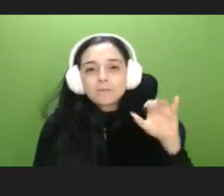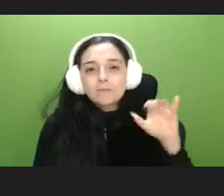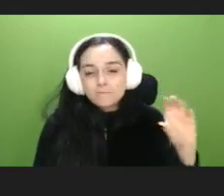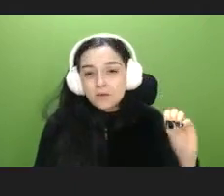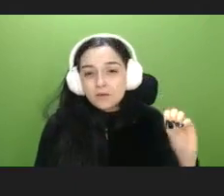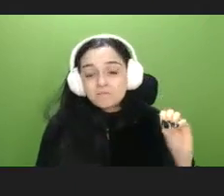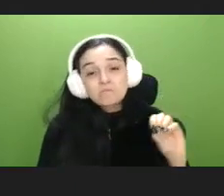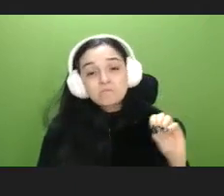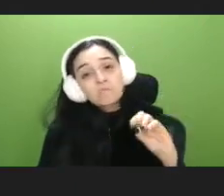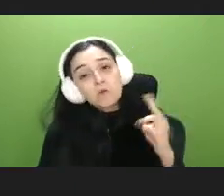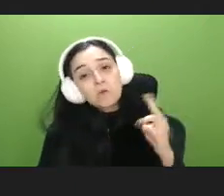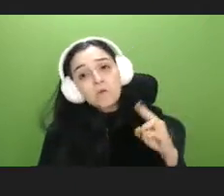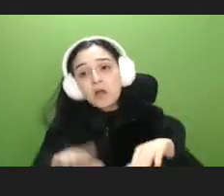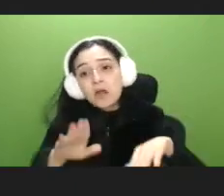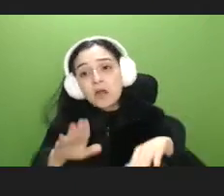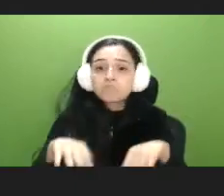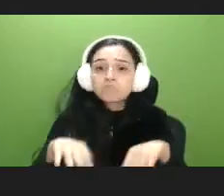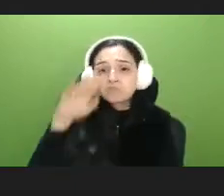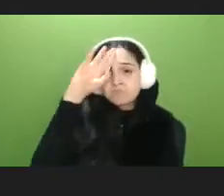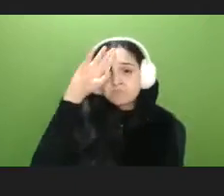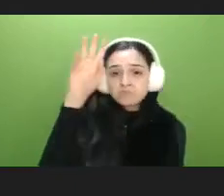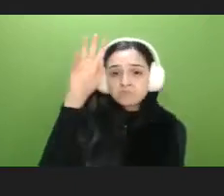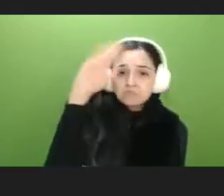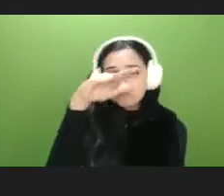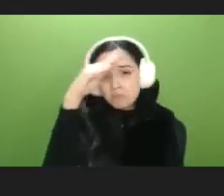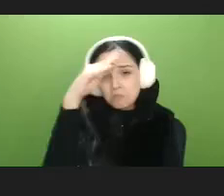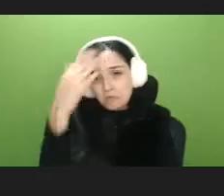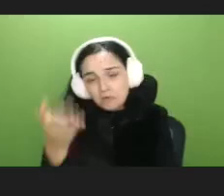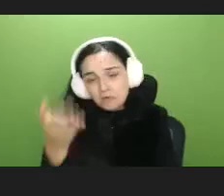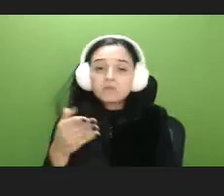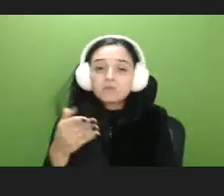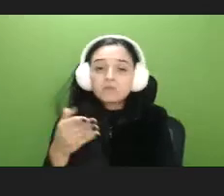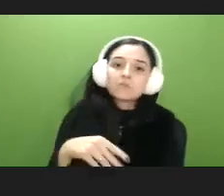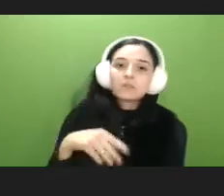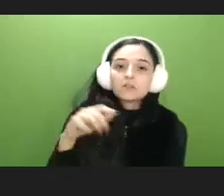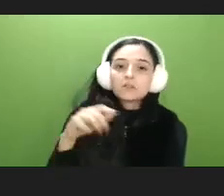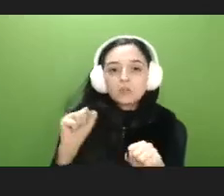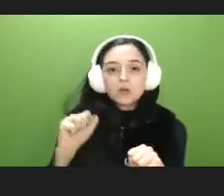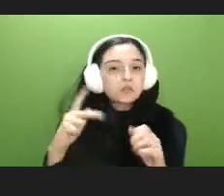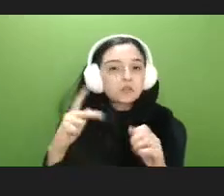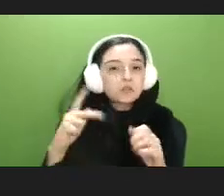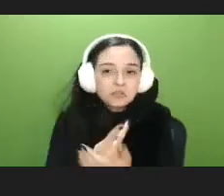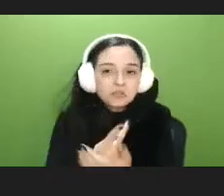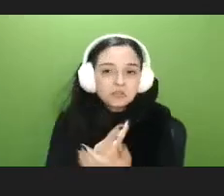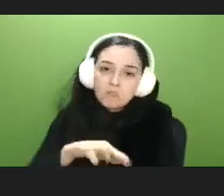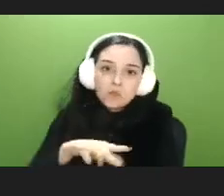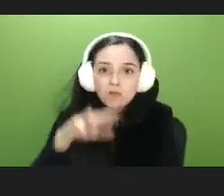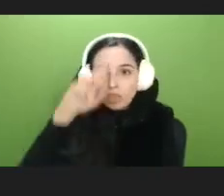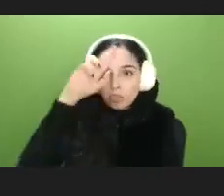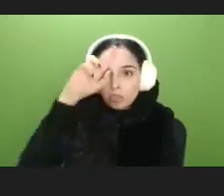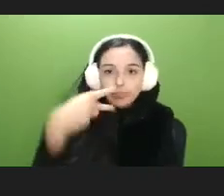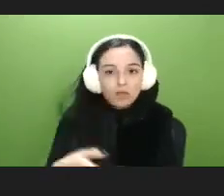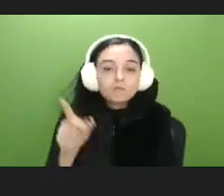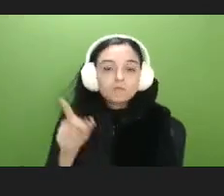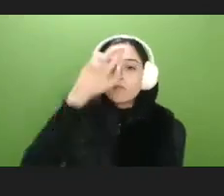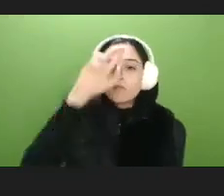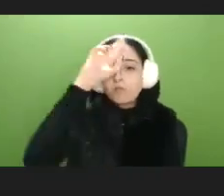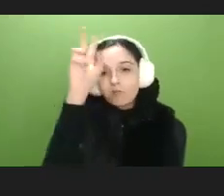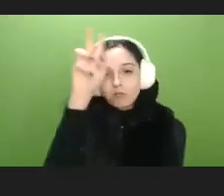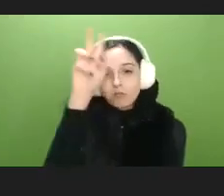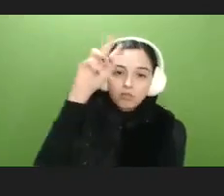chega a desmaiar, ela tem uma tontura forte, fica muito tonta, não consegue se equilibrar, se